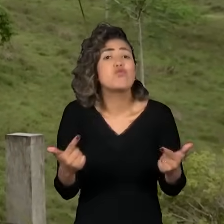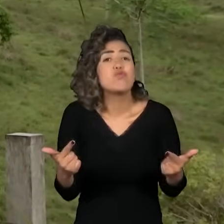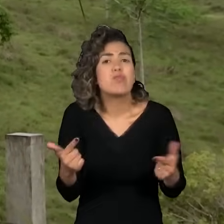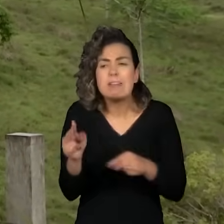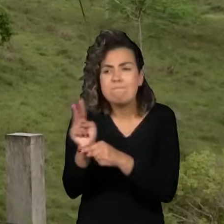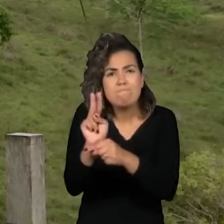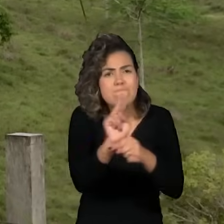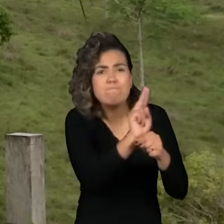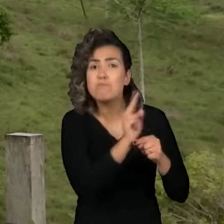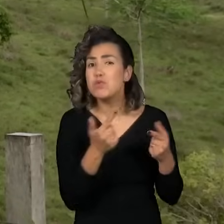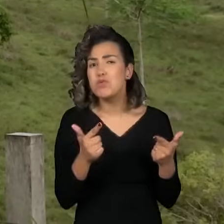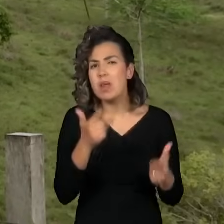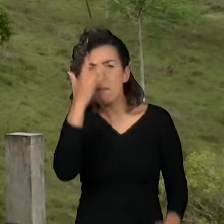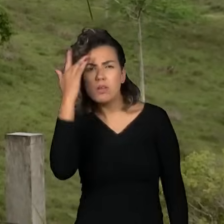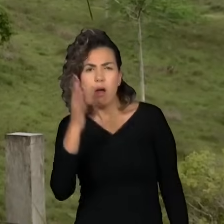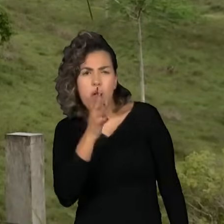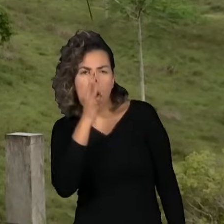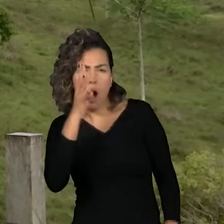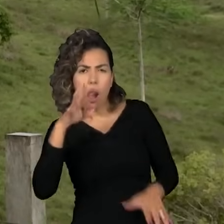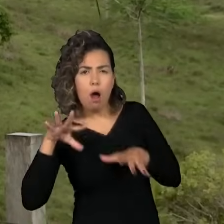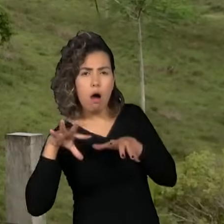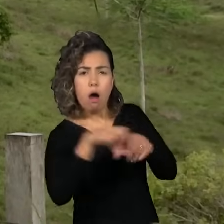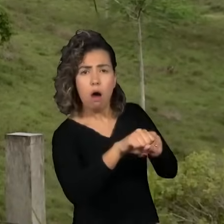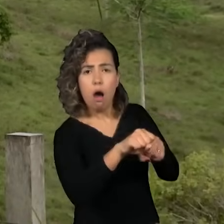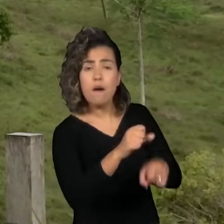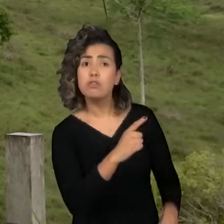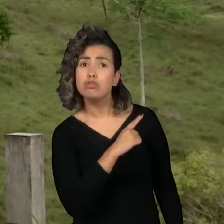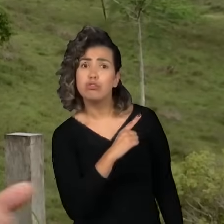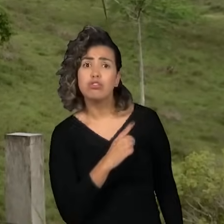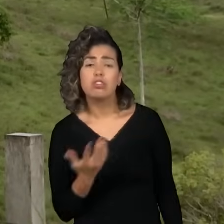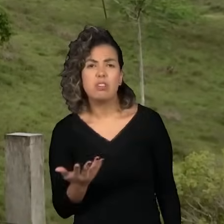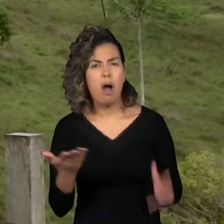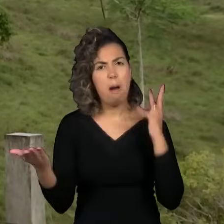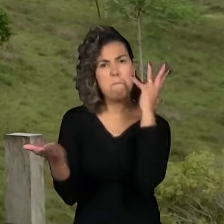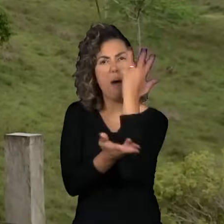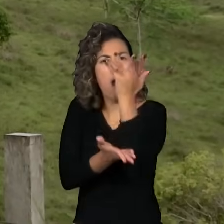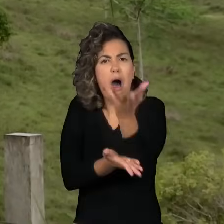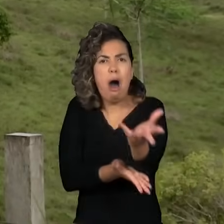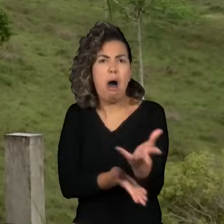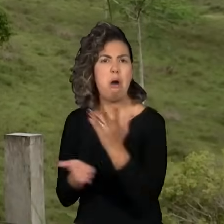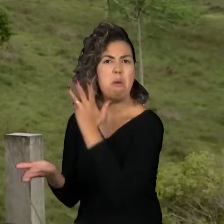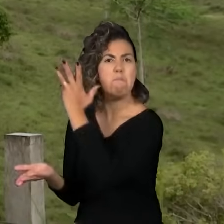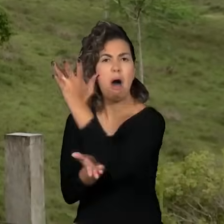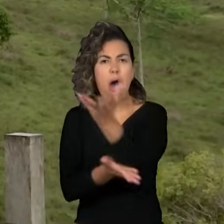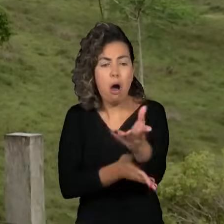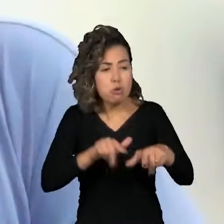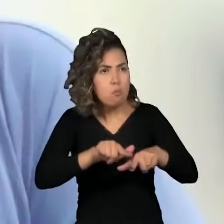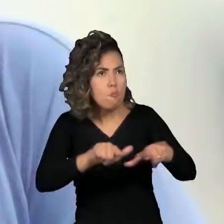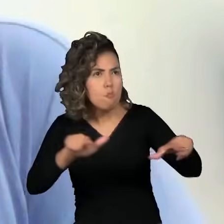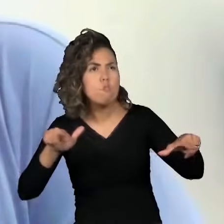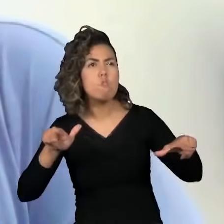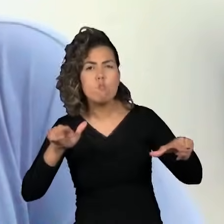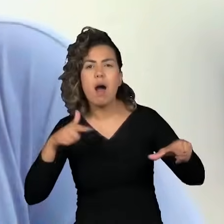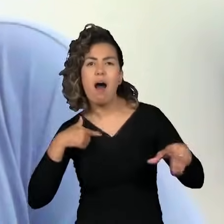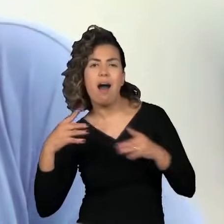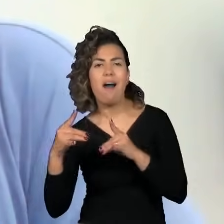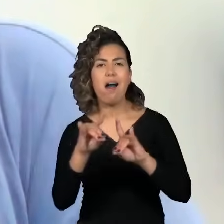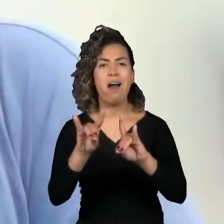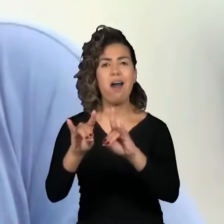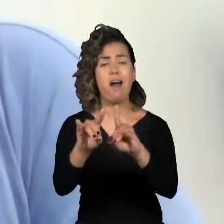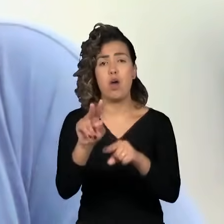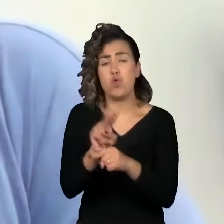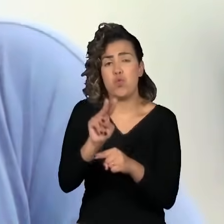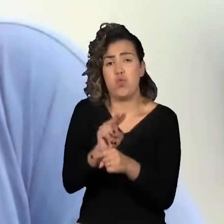para grileiros e madeireiros, que jogam a mata abaixo para criar gado ou plantar soja. A expansão da